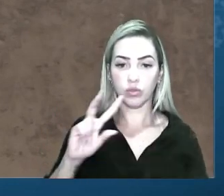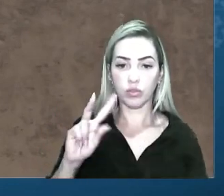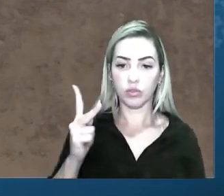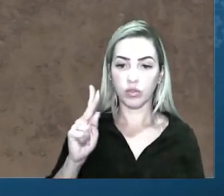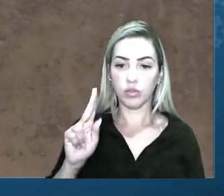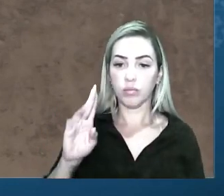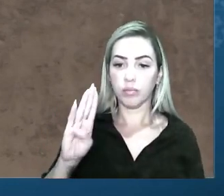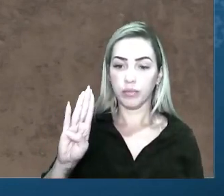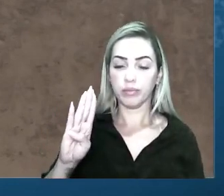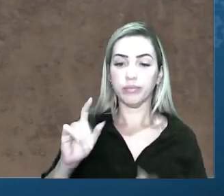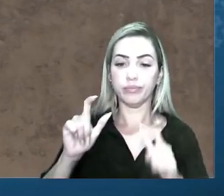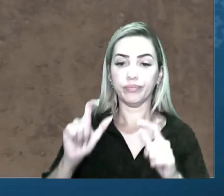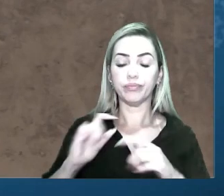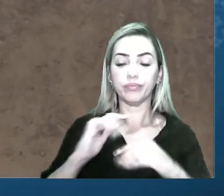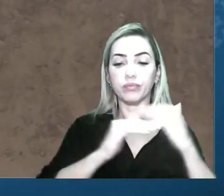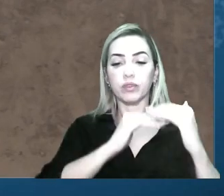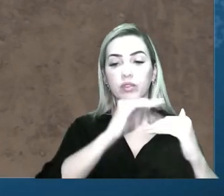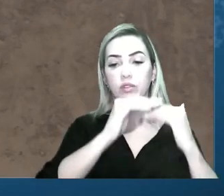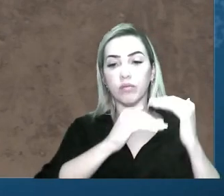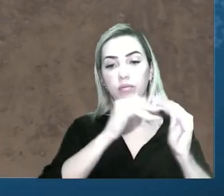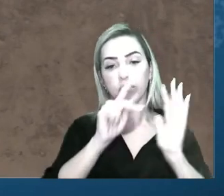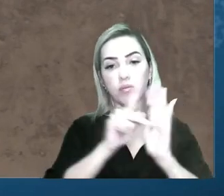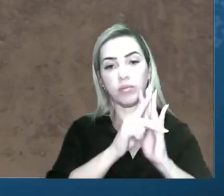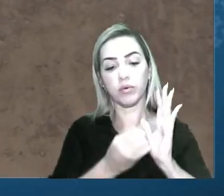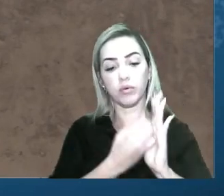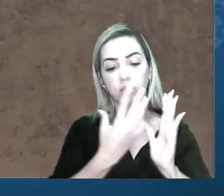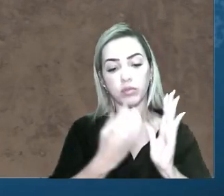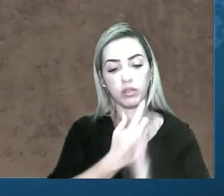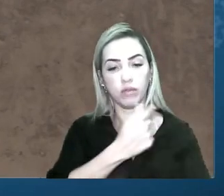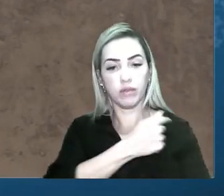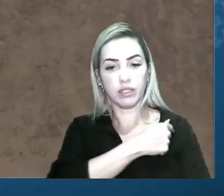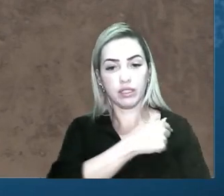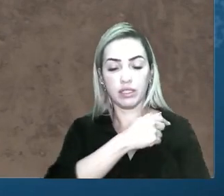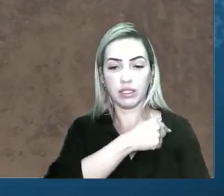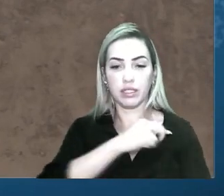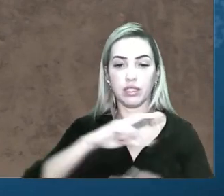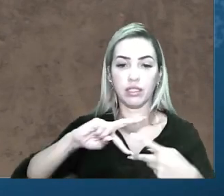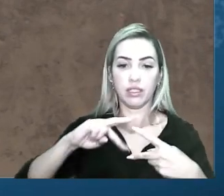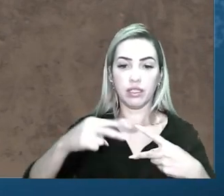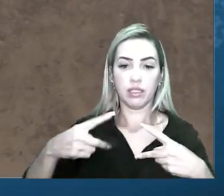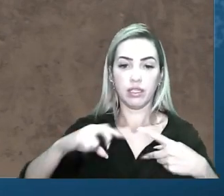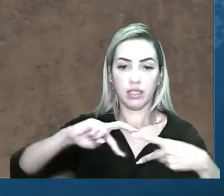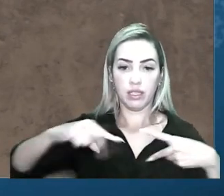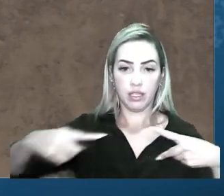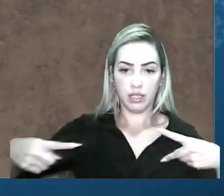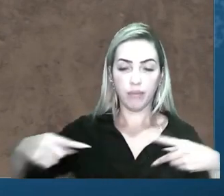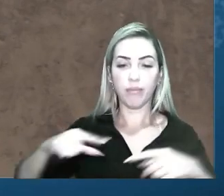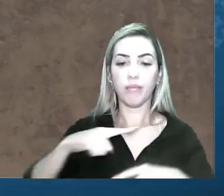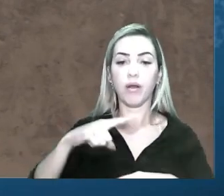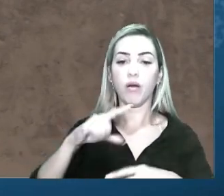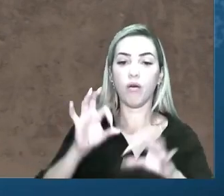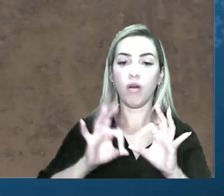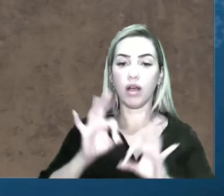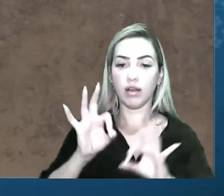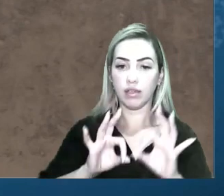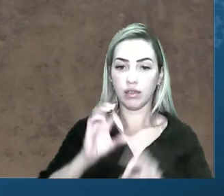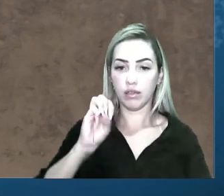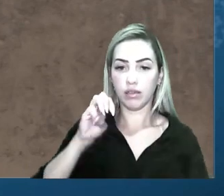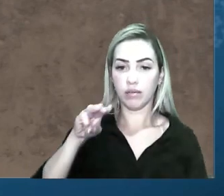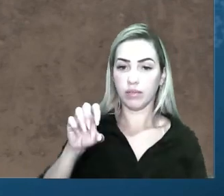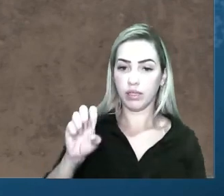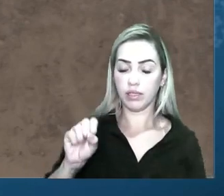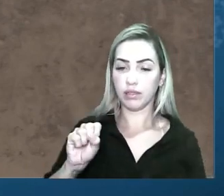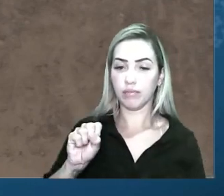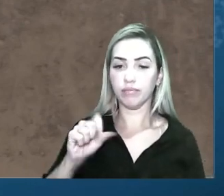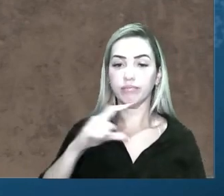regional de desenvolvimento e produção de vacinas RNA para a Organização Mundial da Saúde, que tem como escopo